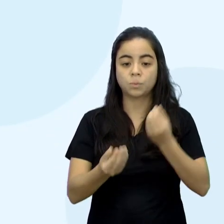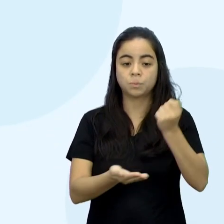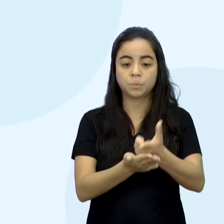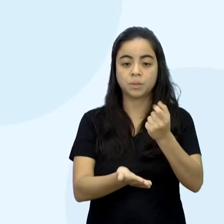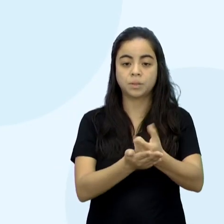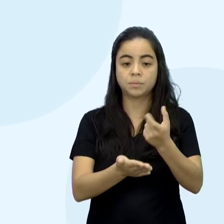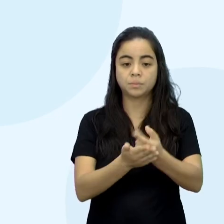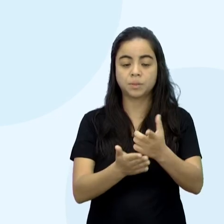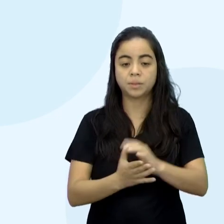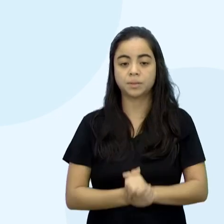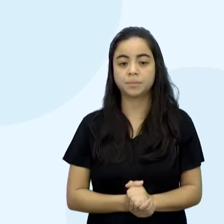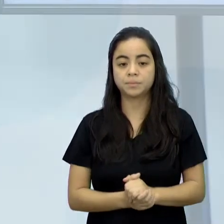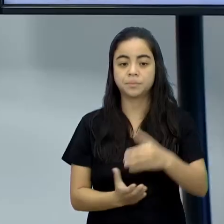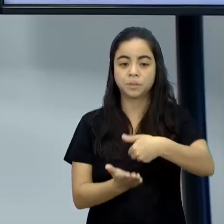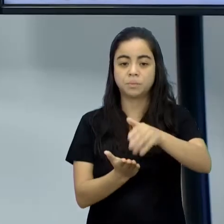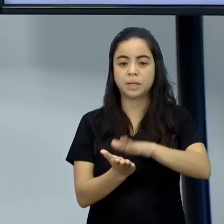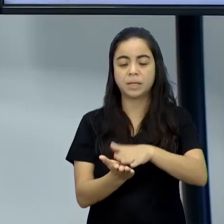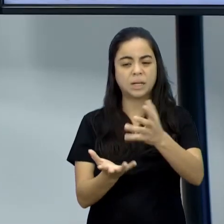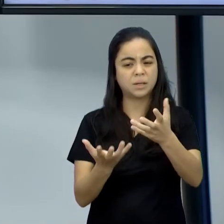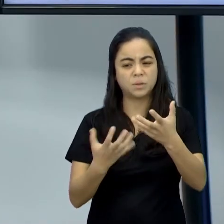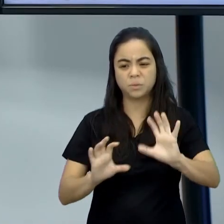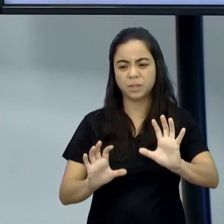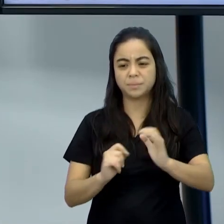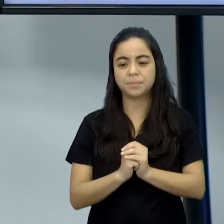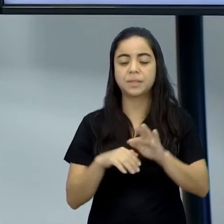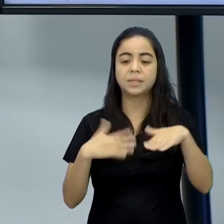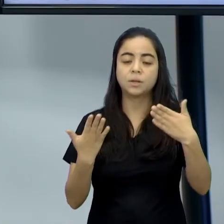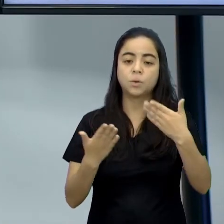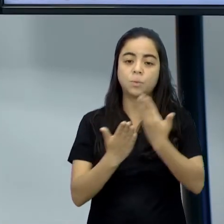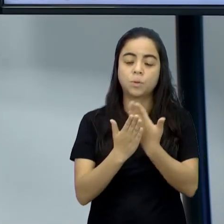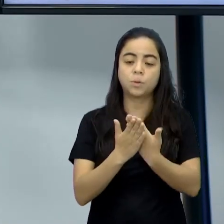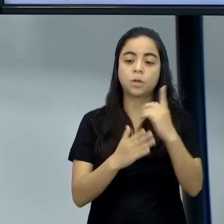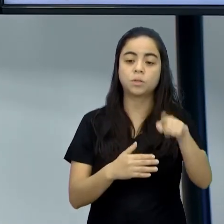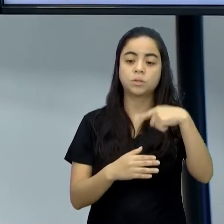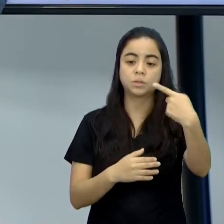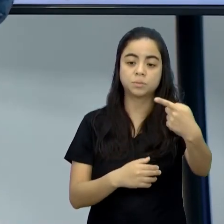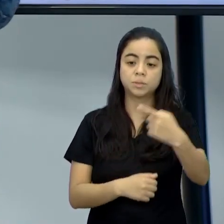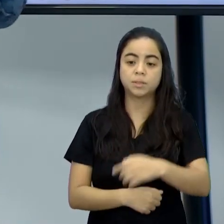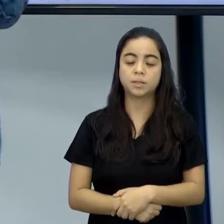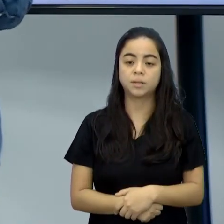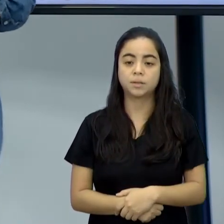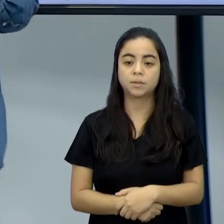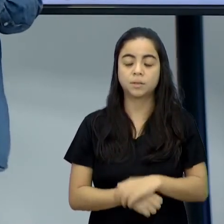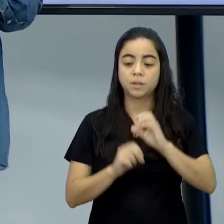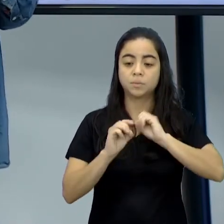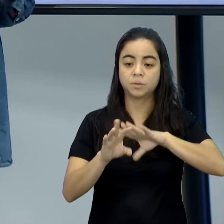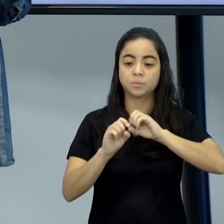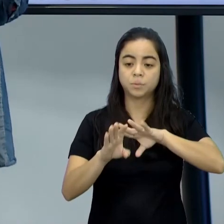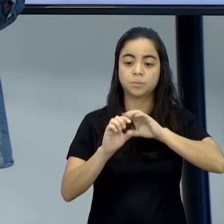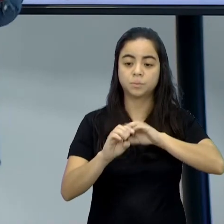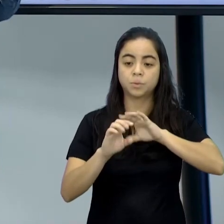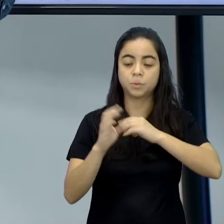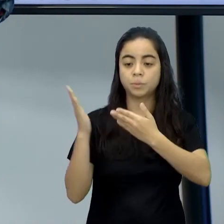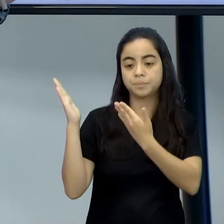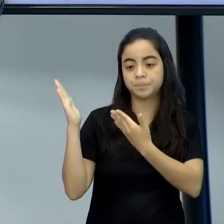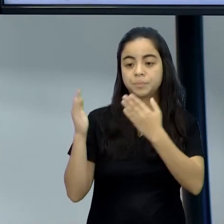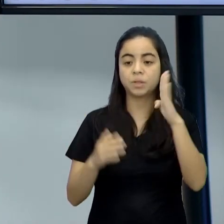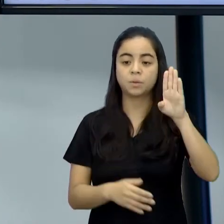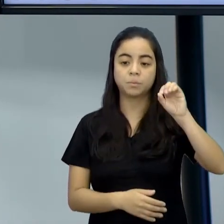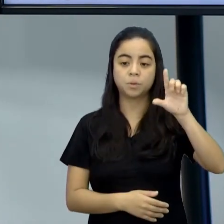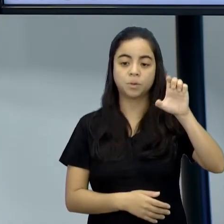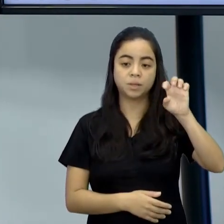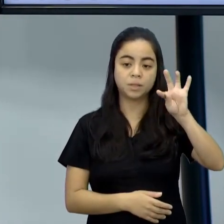Ninguém quer pagar multa, né? Então para a próxima aula, você sabe ler boletos. Então o spoiler aí da próxima aula é sobre